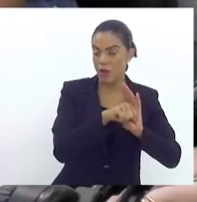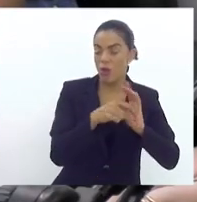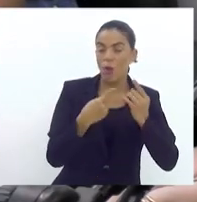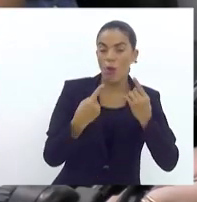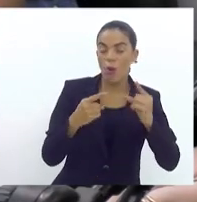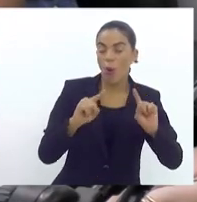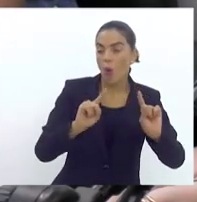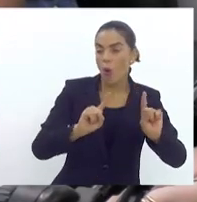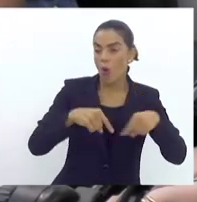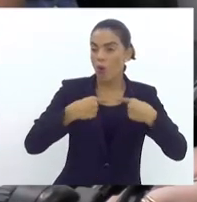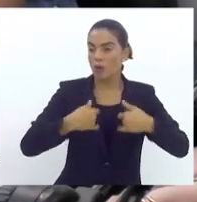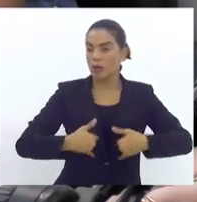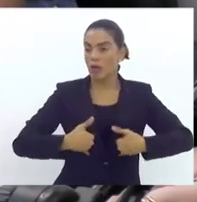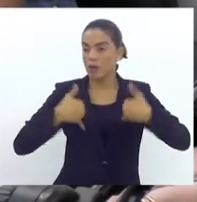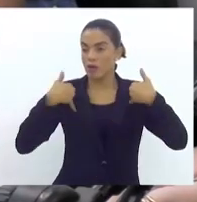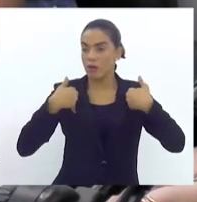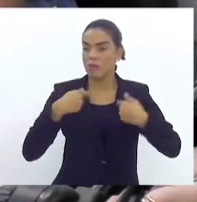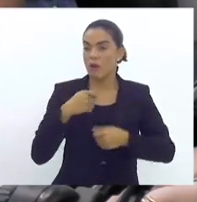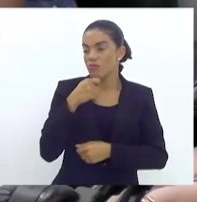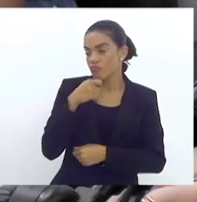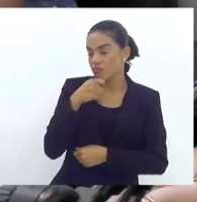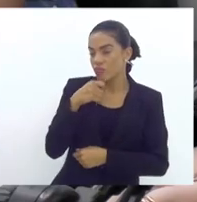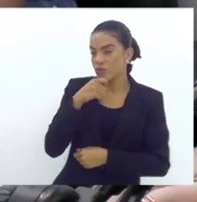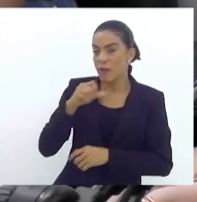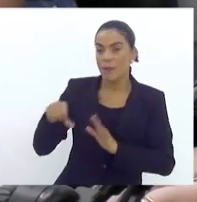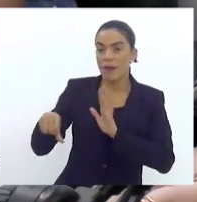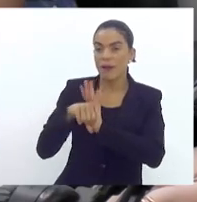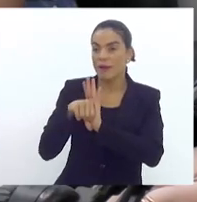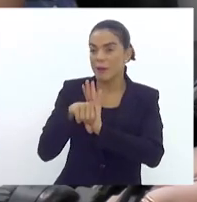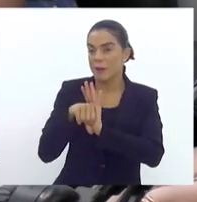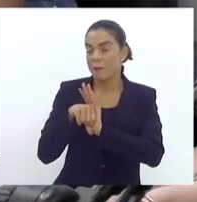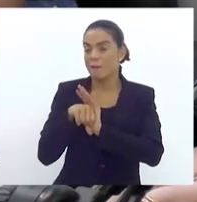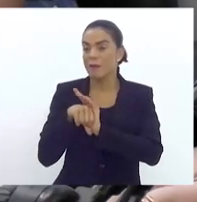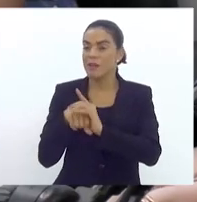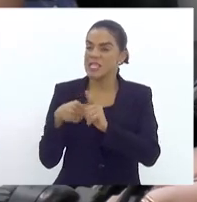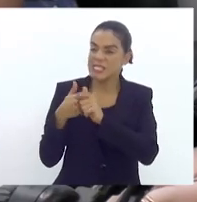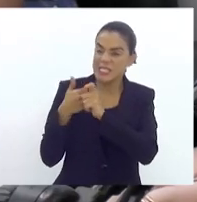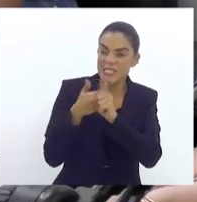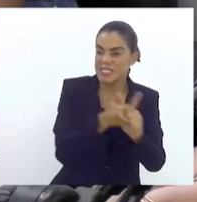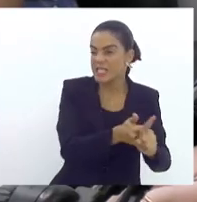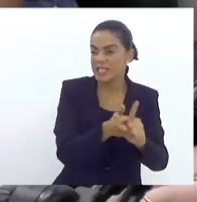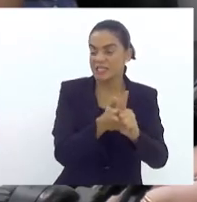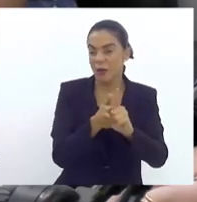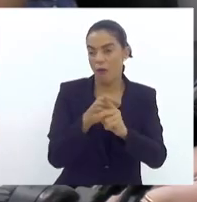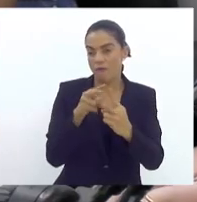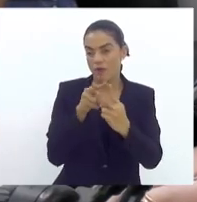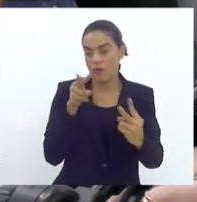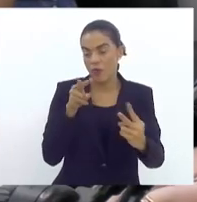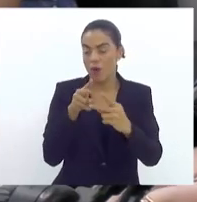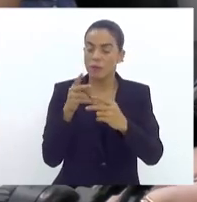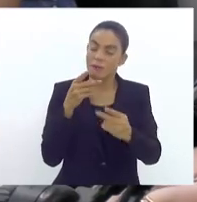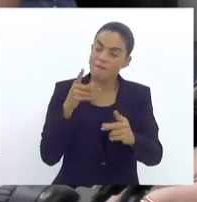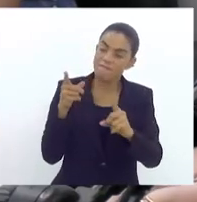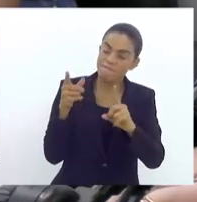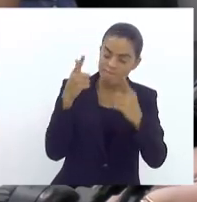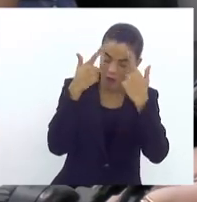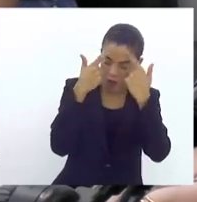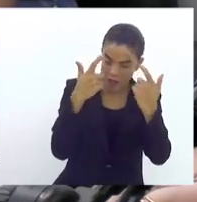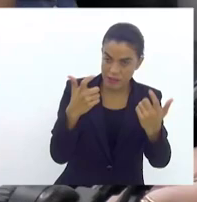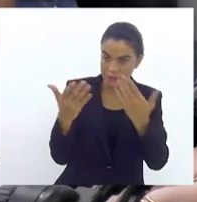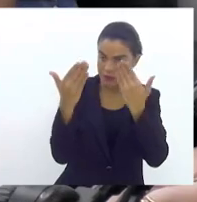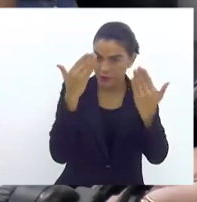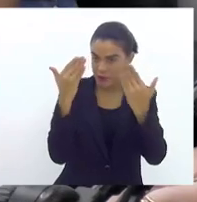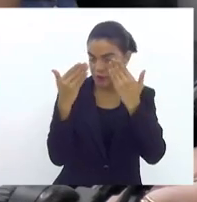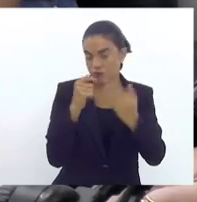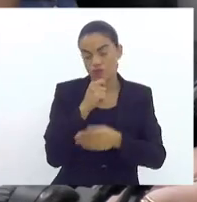no 141 parágrafo segundo mas não existe para crime de estoque e de violência psicológica isso